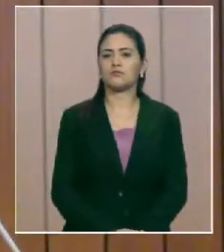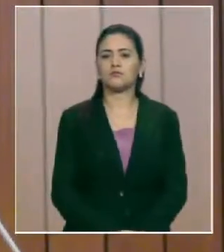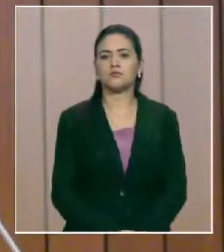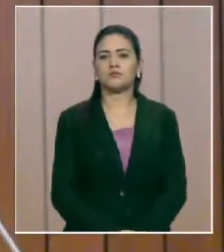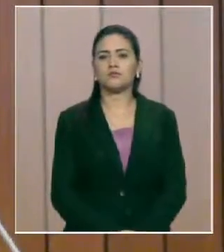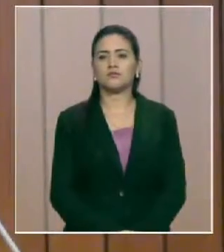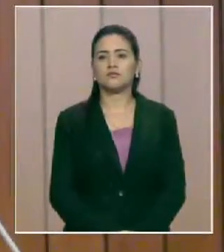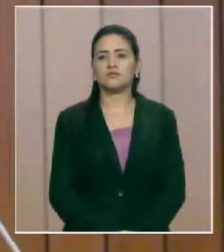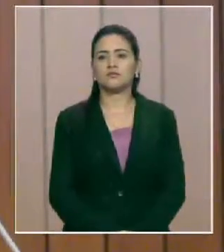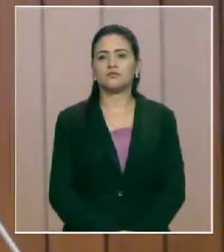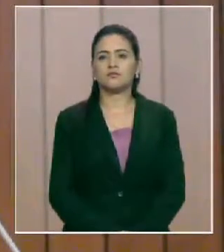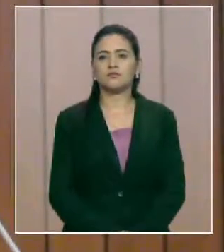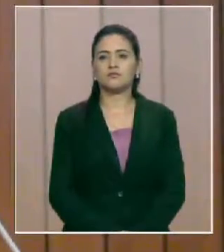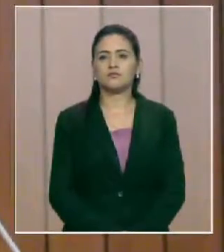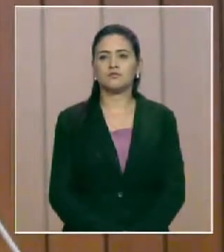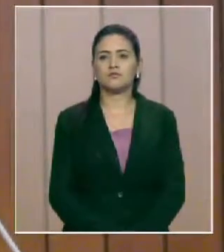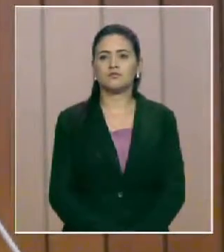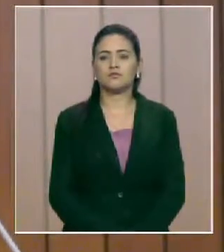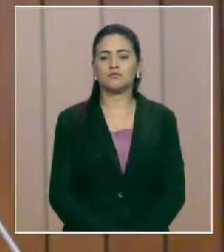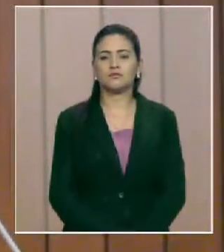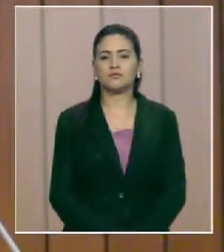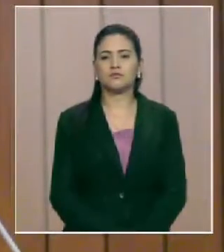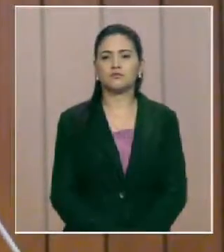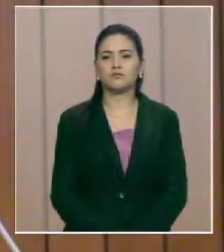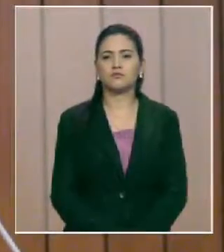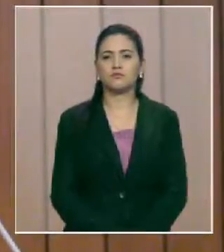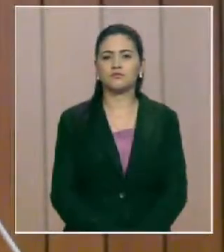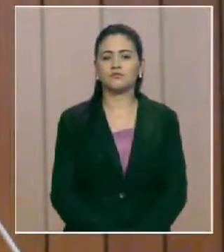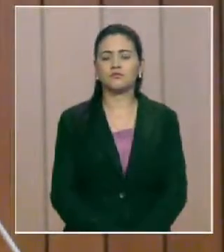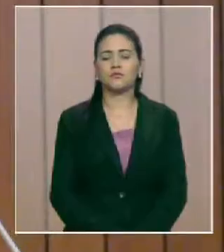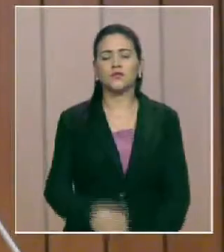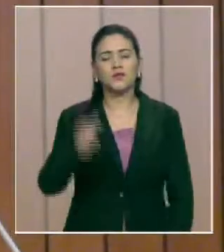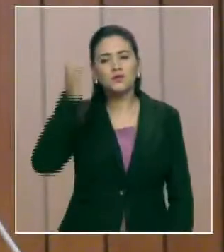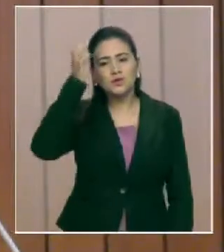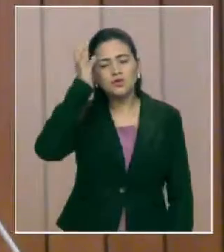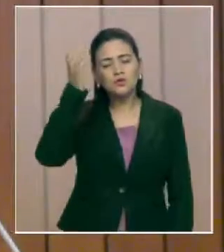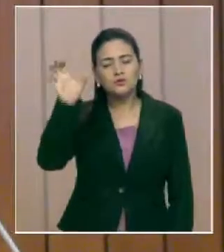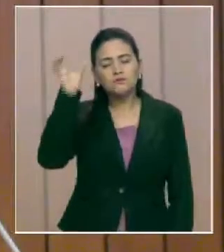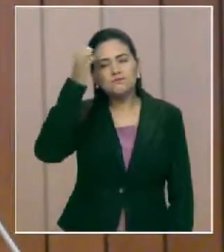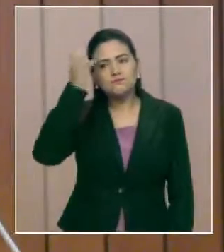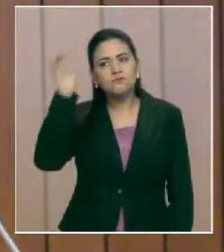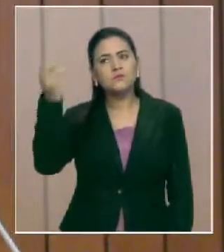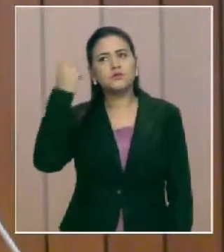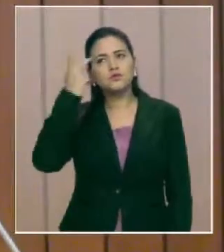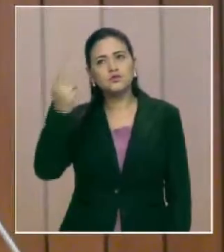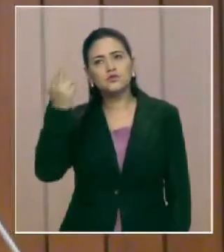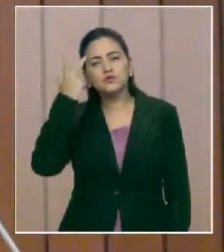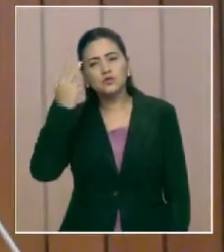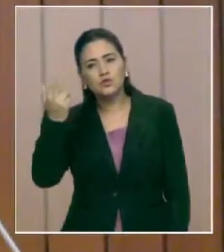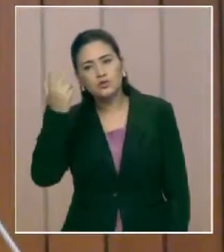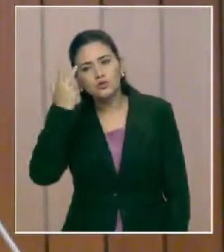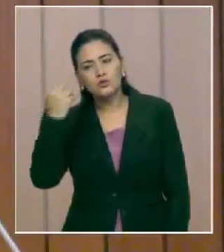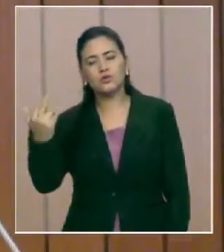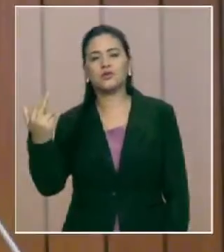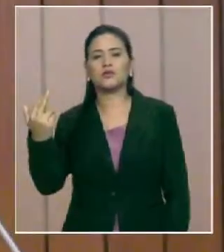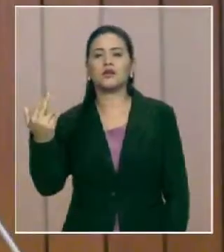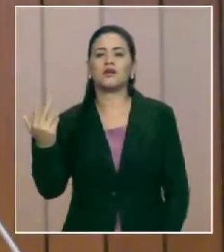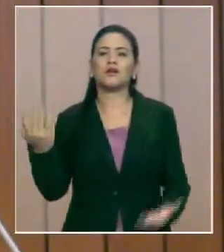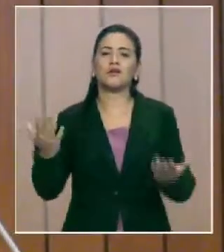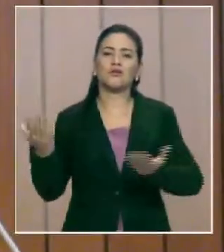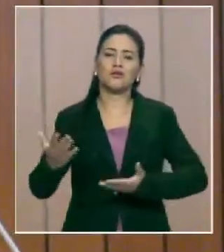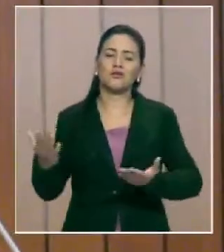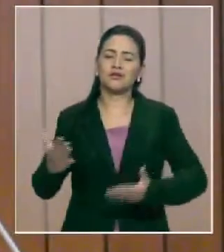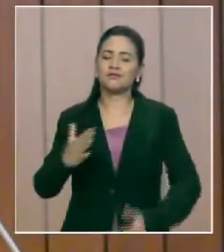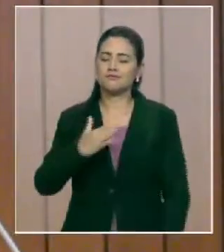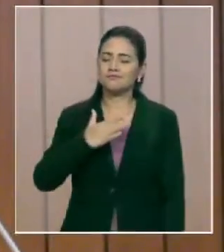pobre, sobretudo de cultura, de história, o nosso município de Timon. Digo